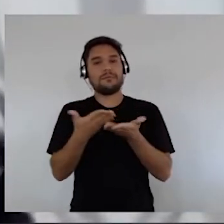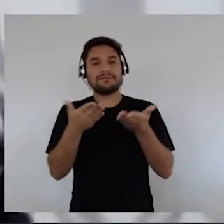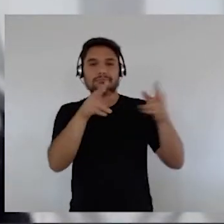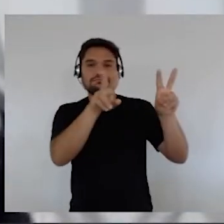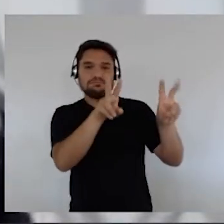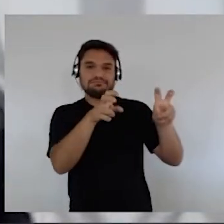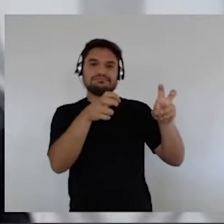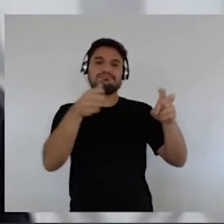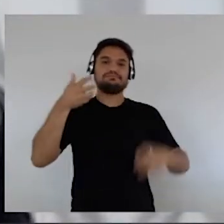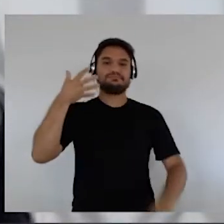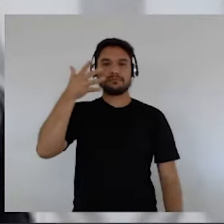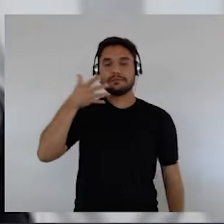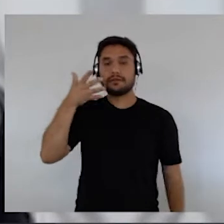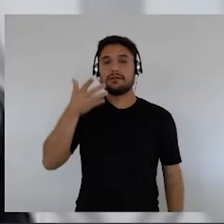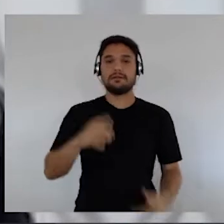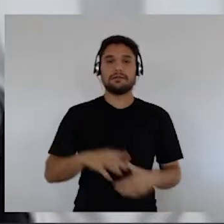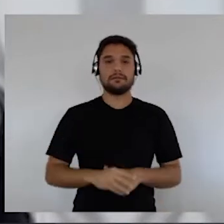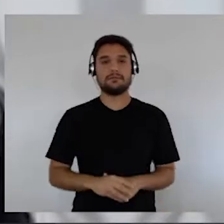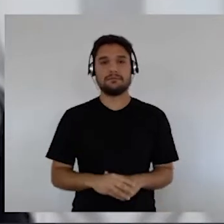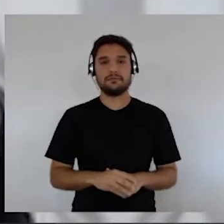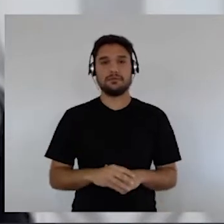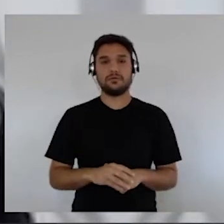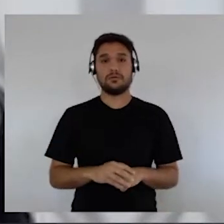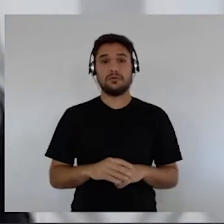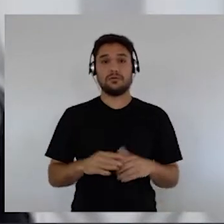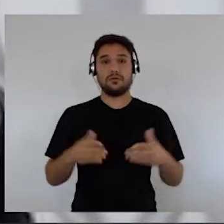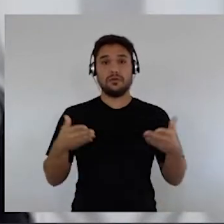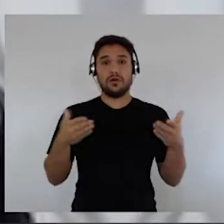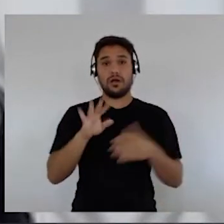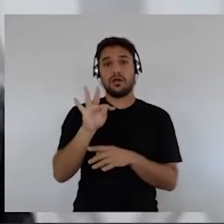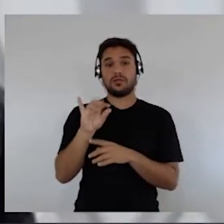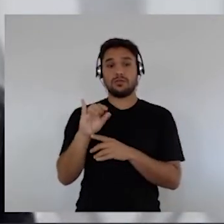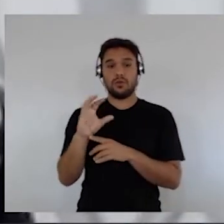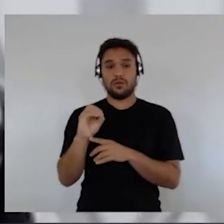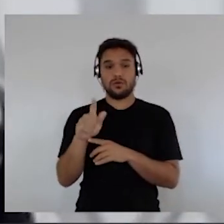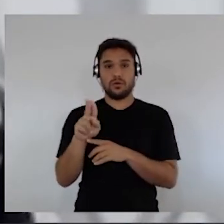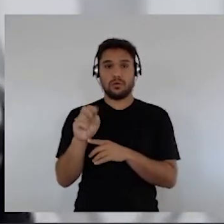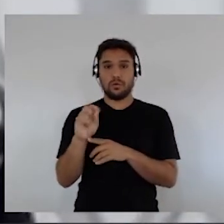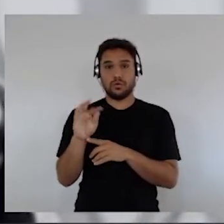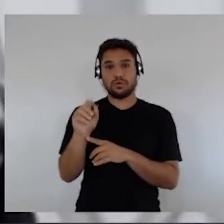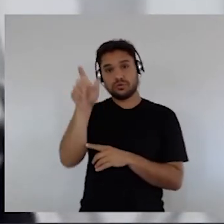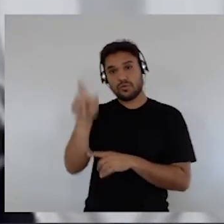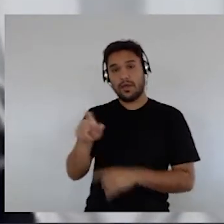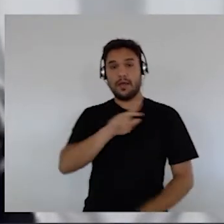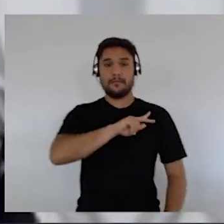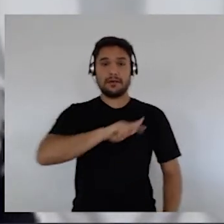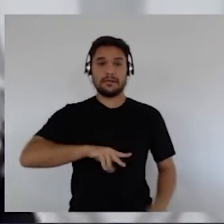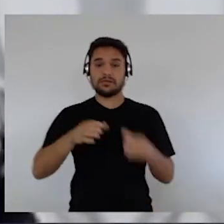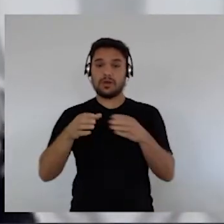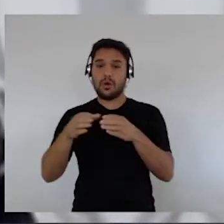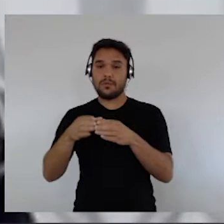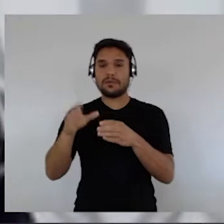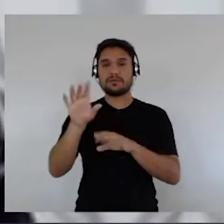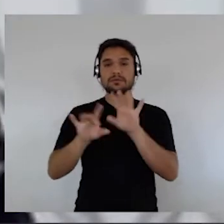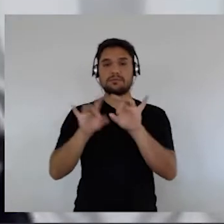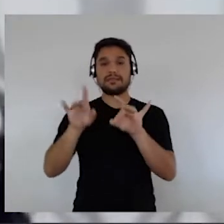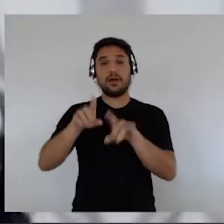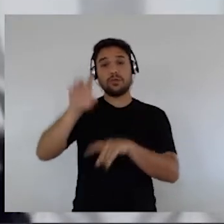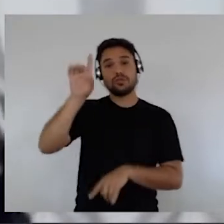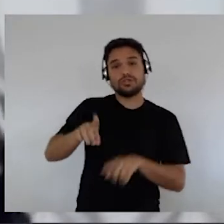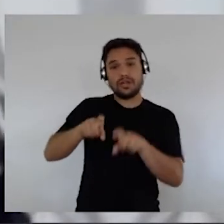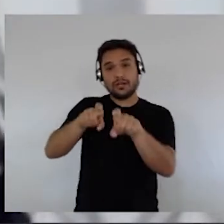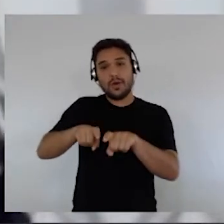painel com o palestrante Dr. Antônio Augusto Coelho, presidente da Comissão Especial do Direito Agrário